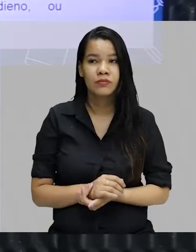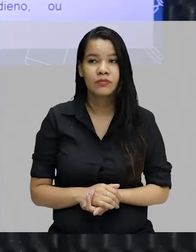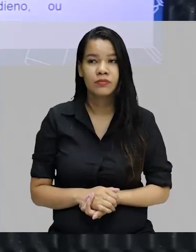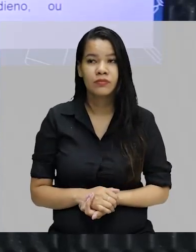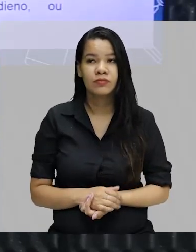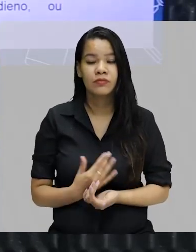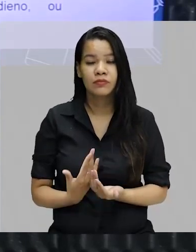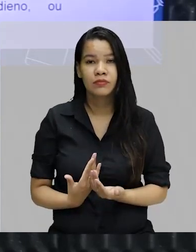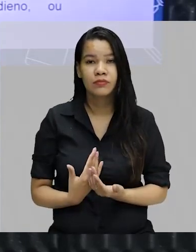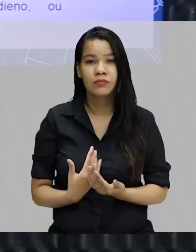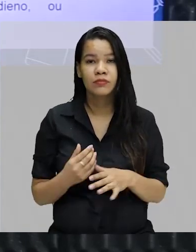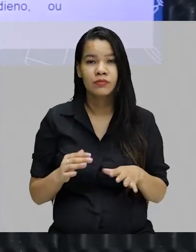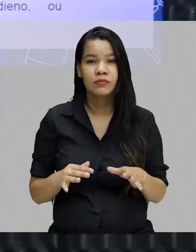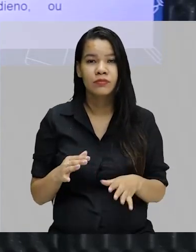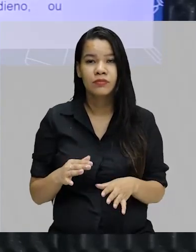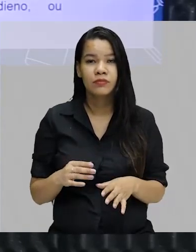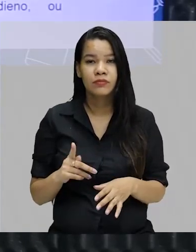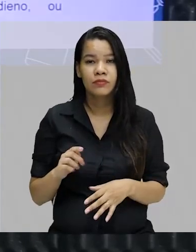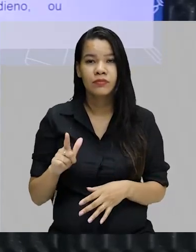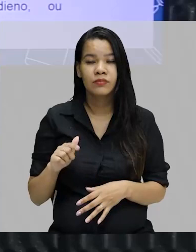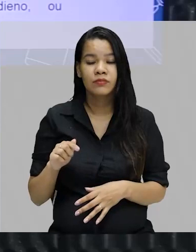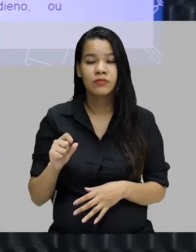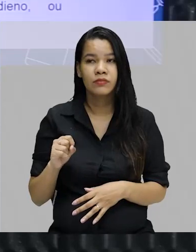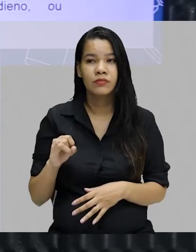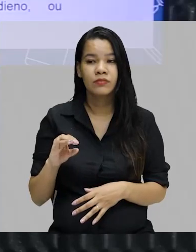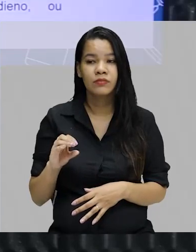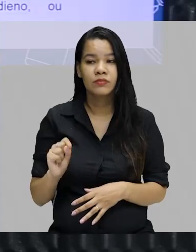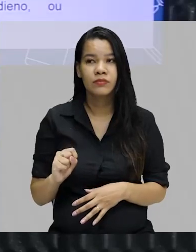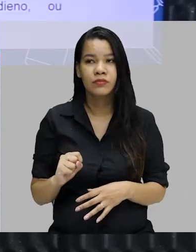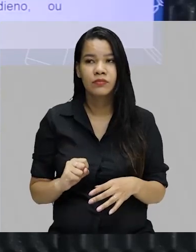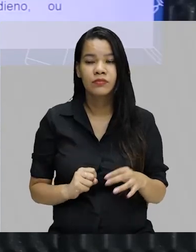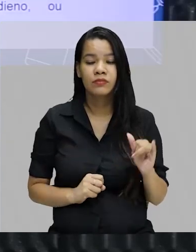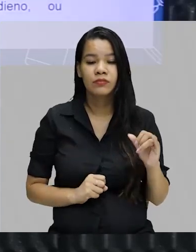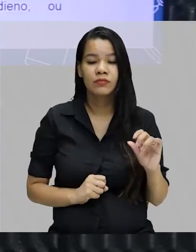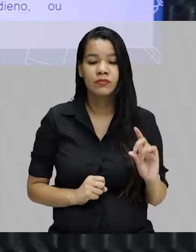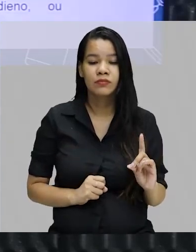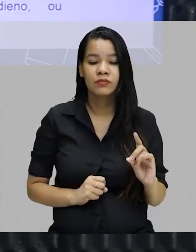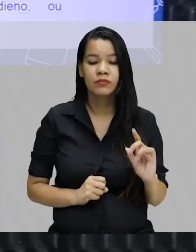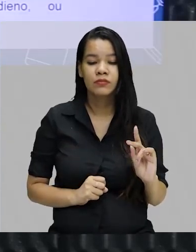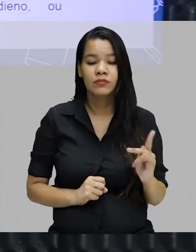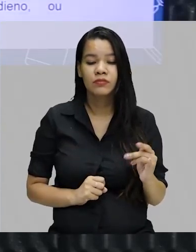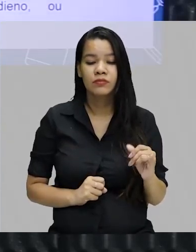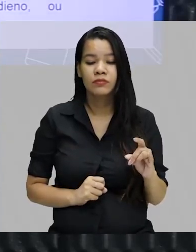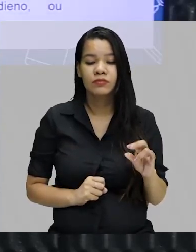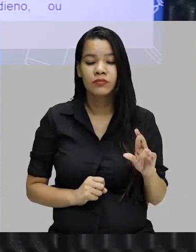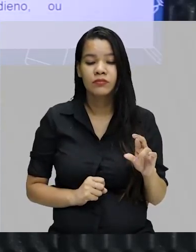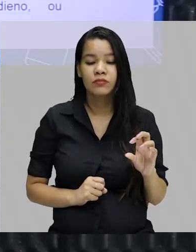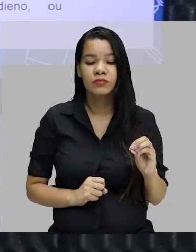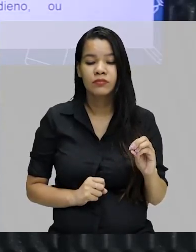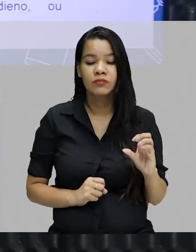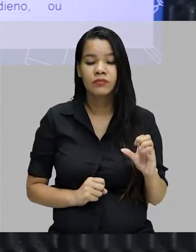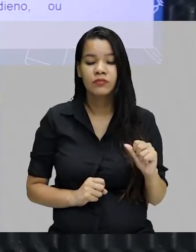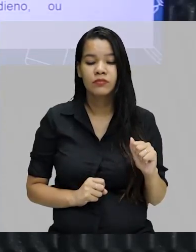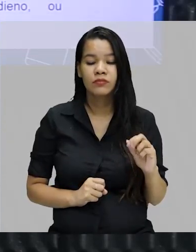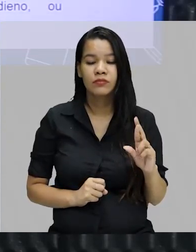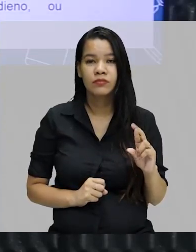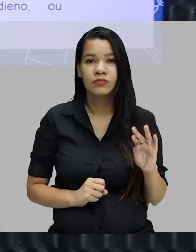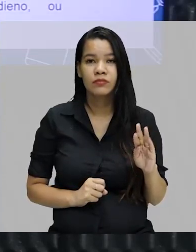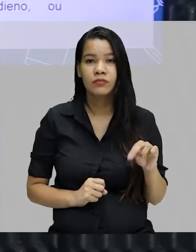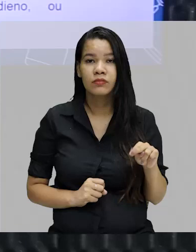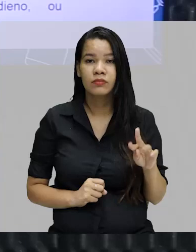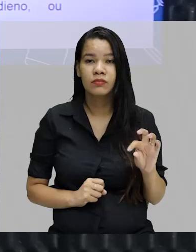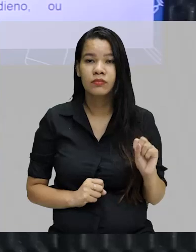Então, a maioria dos plásticos, eles são hidrocarbonetos, são alcenos, são alcadienos. Então,